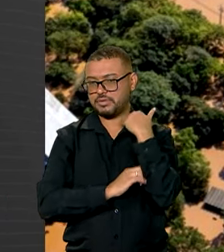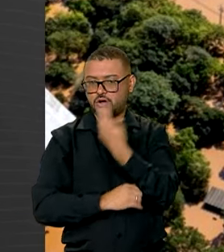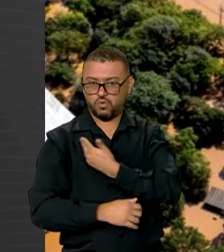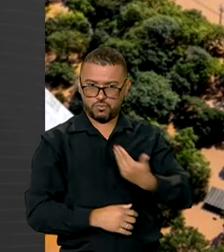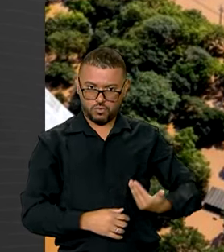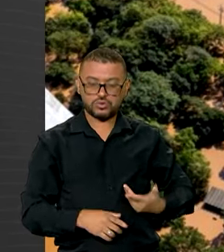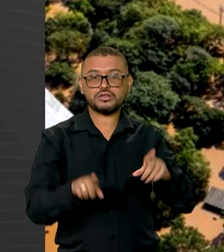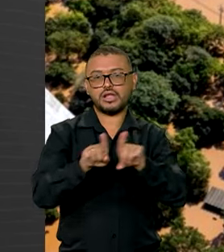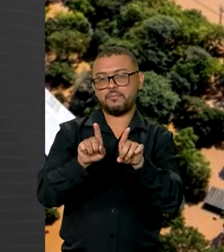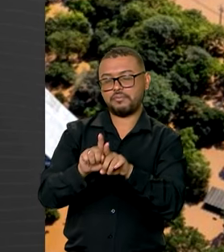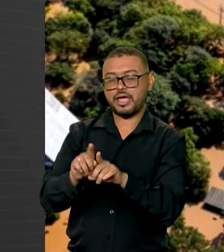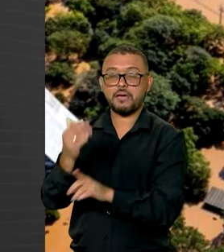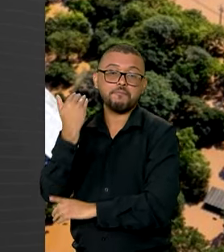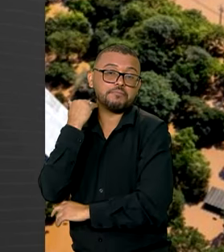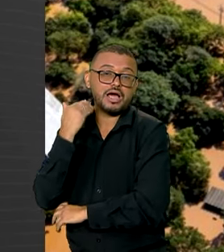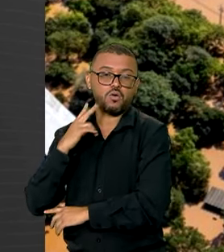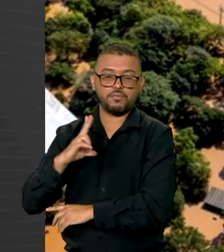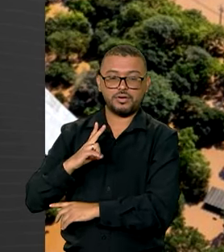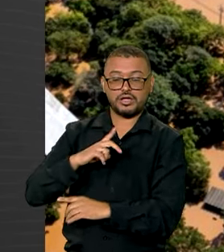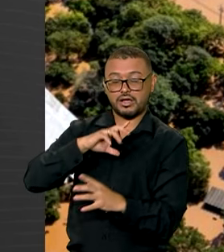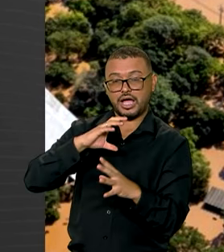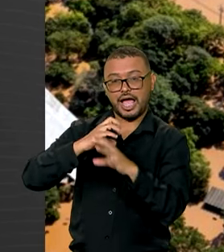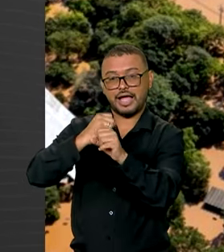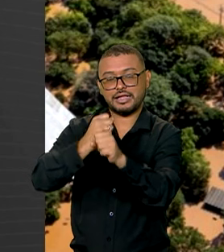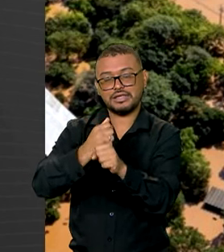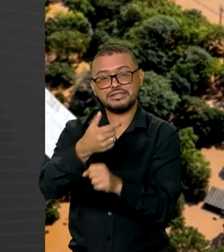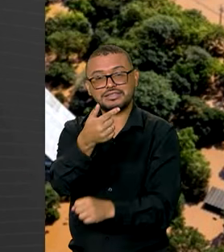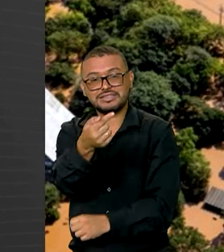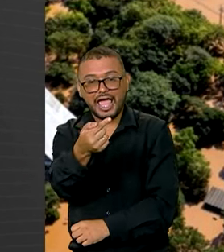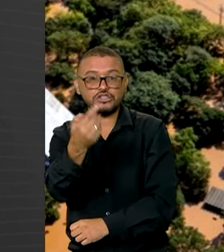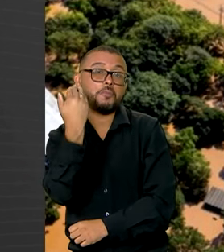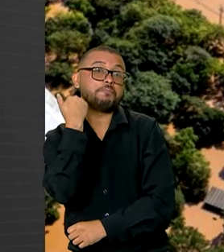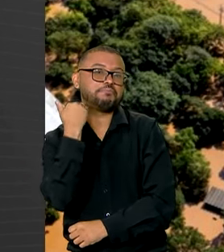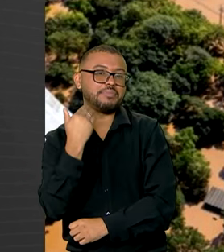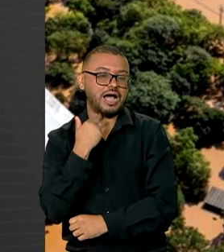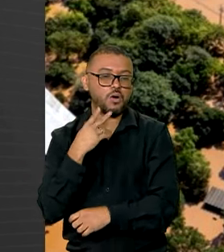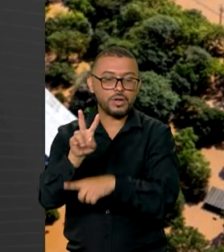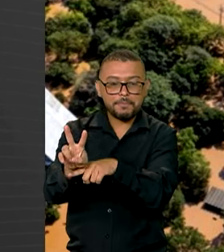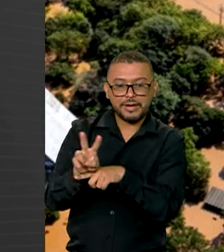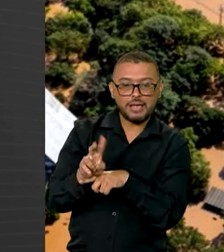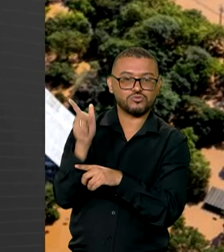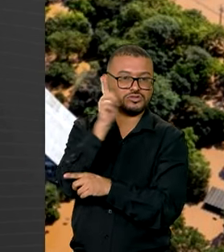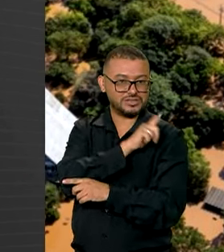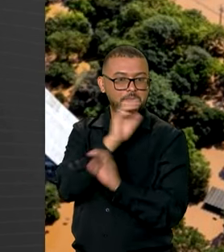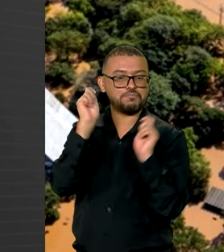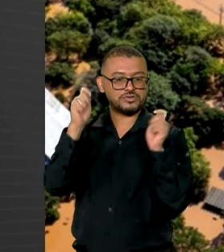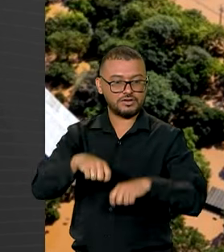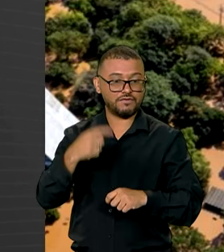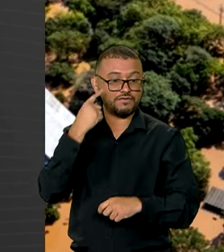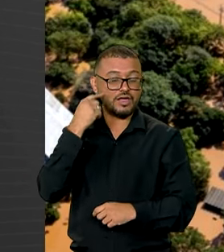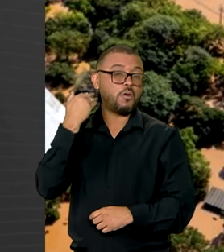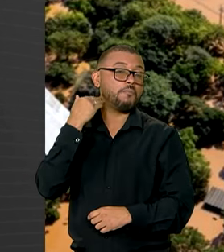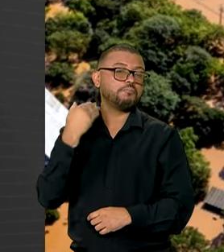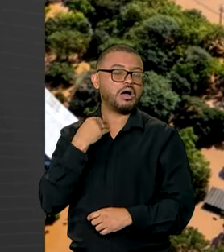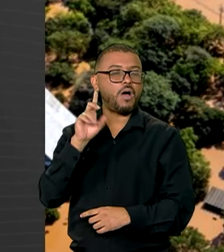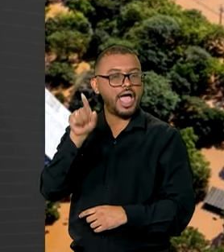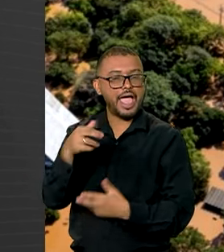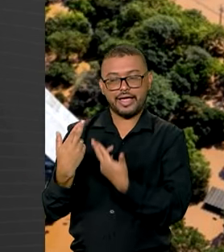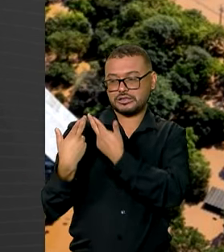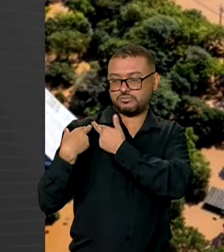e privados. 7 bancos já devem operar com essa linha de crédito nesta semana. Esses bancos respondem